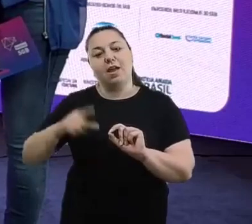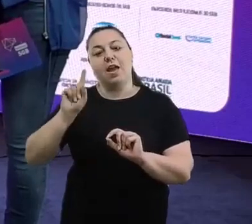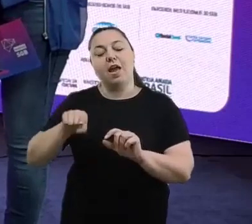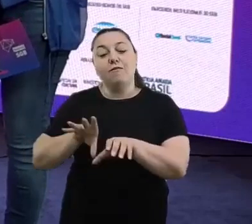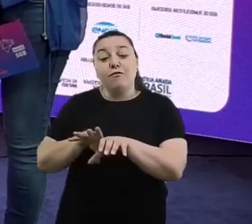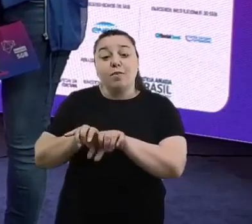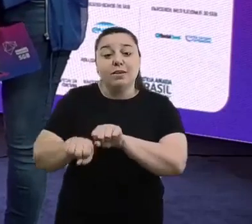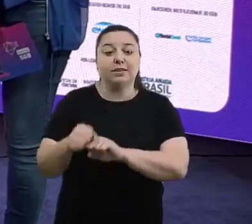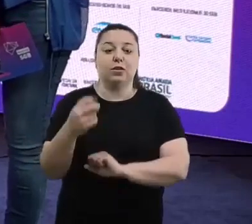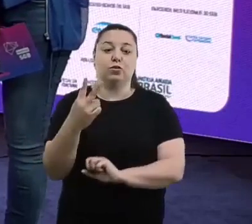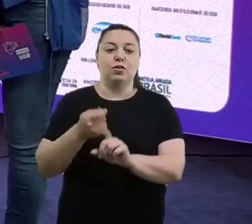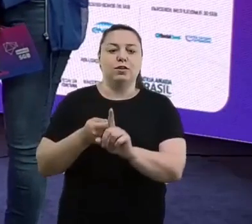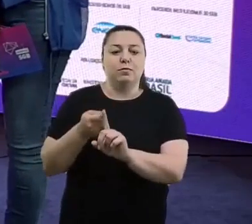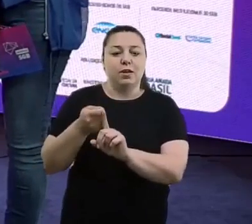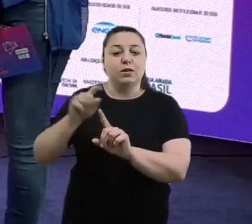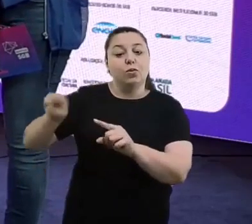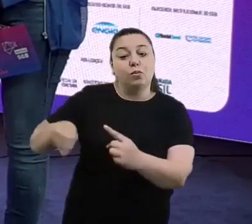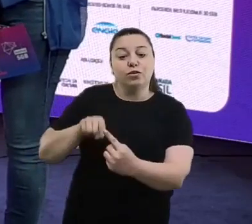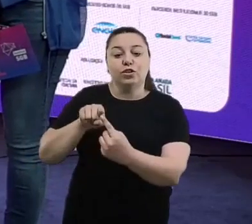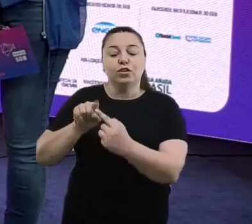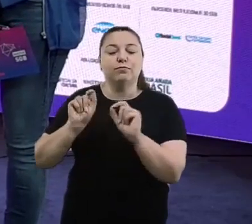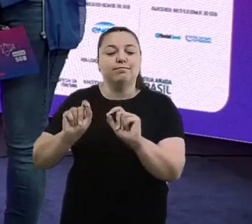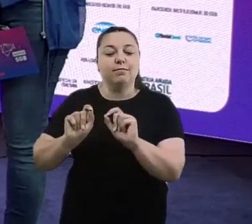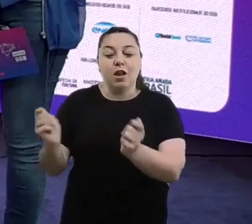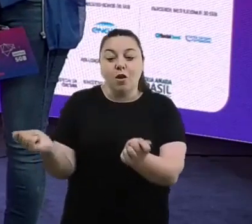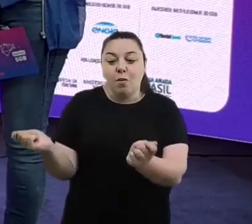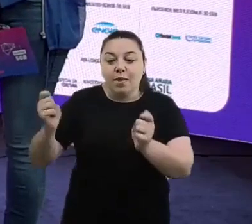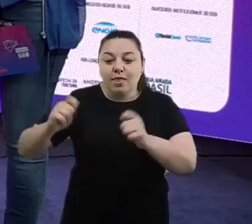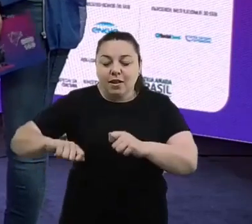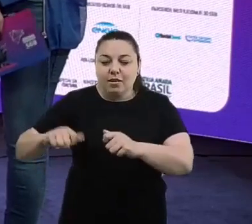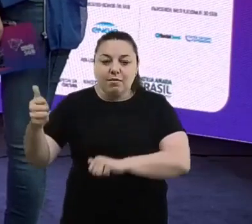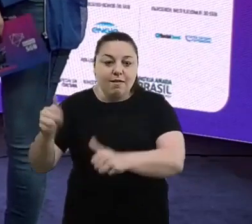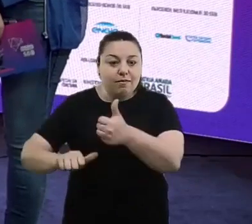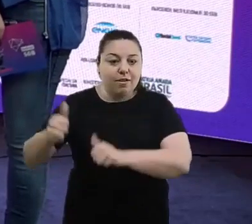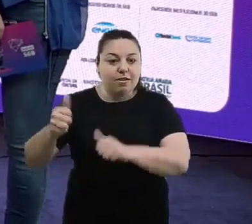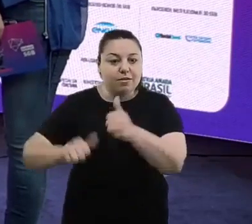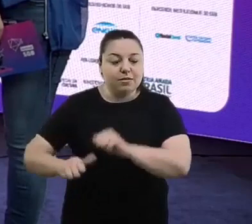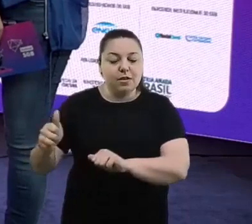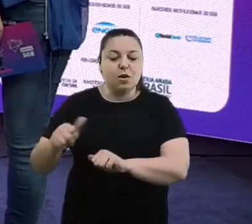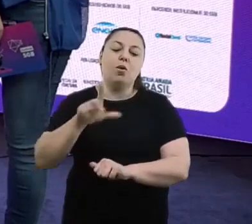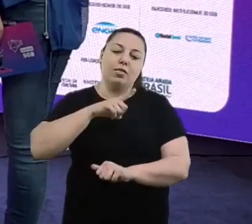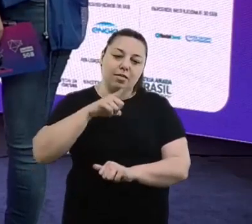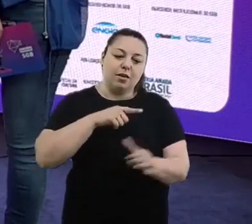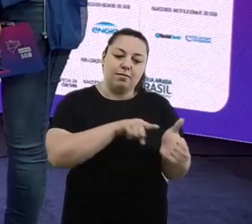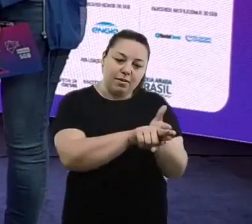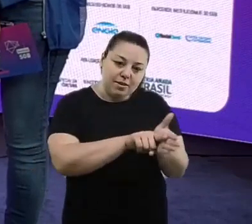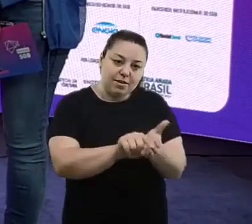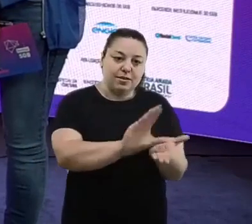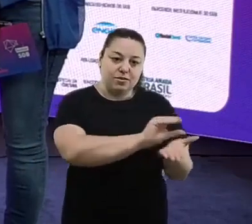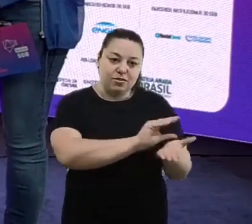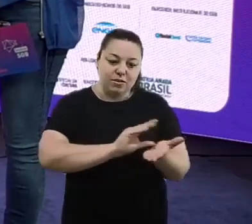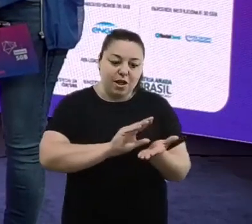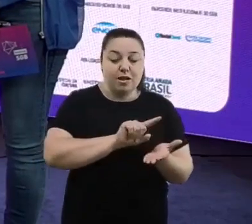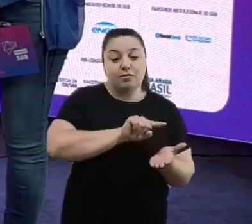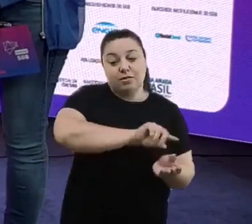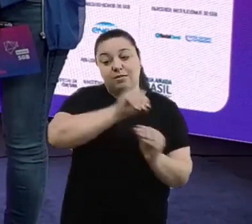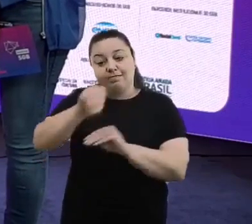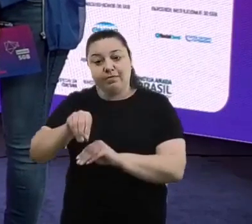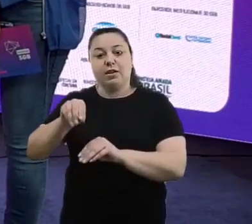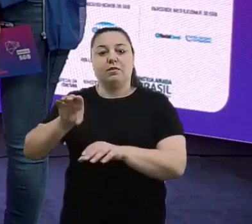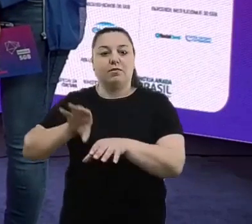desenvolver competências analíticas para ajudar na tomada de decisão baseada por dados e evidências. E os times que participam com a